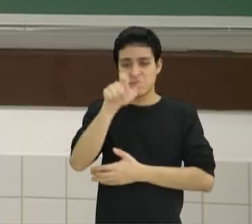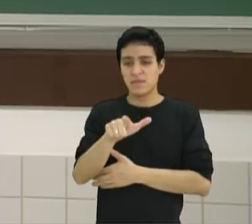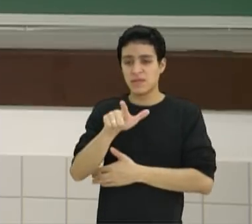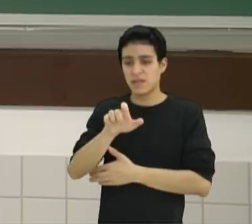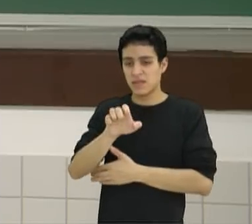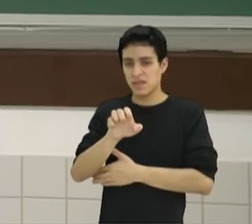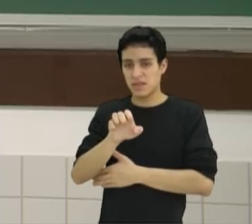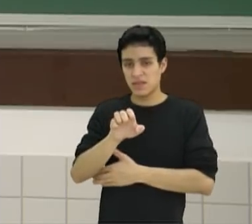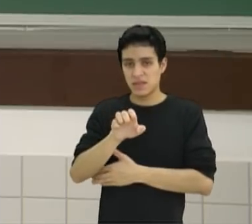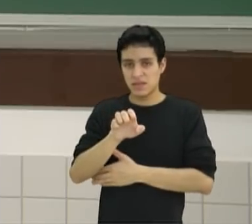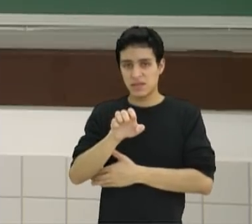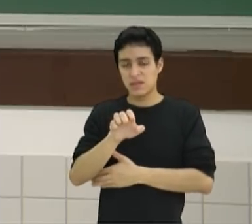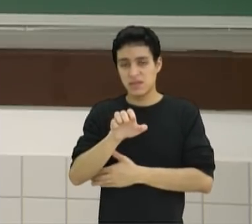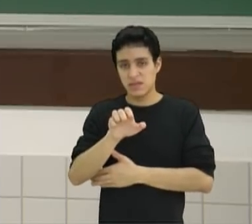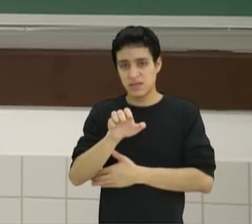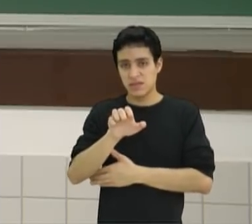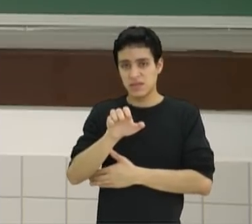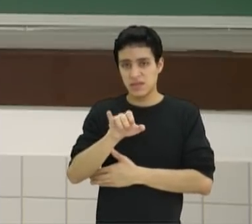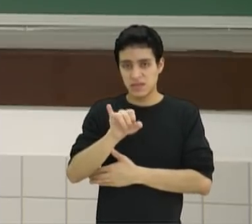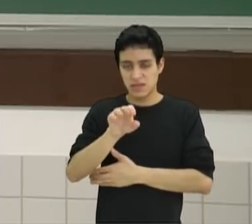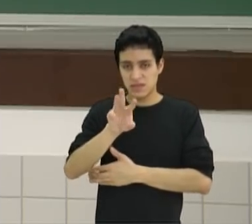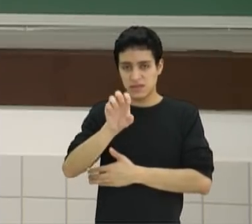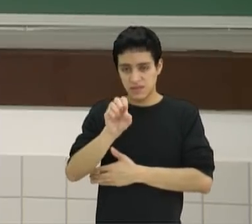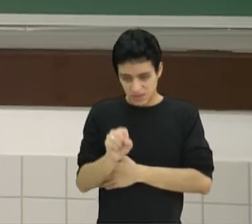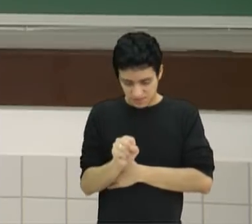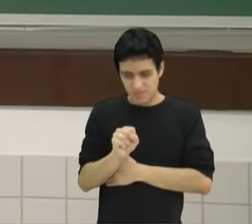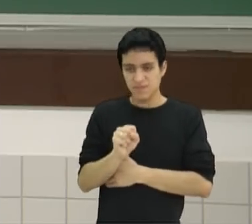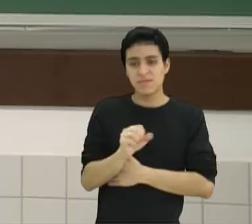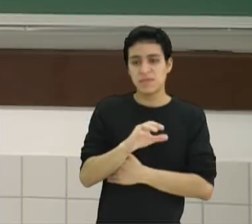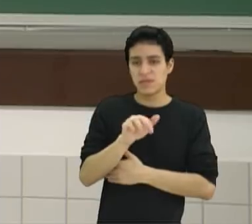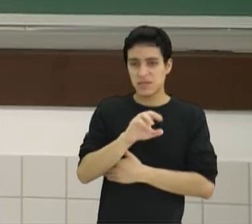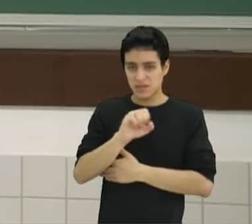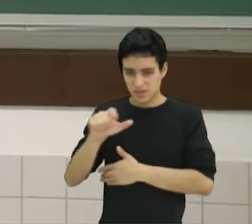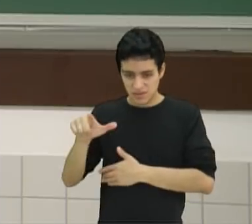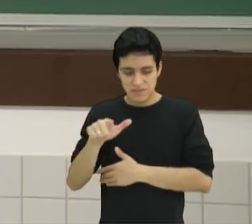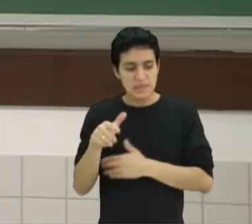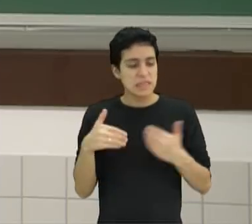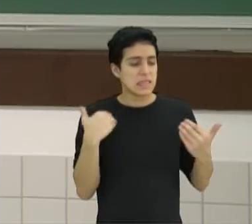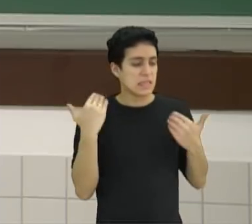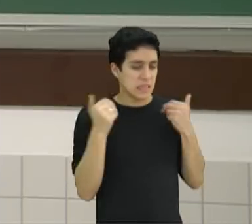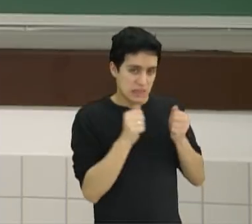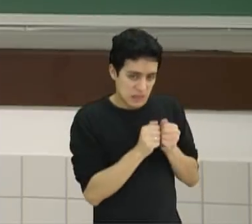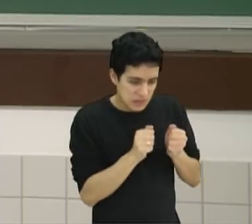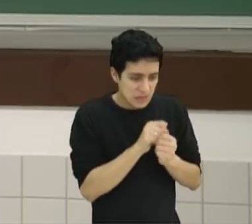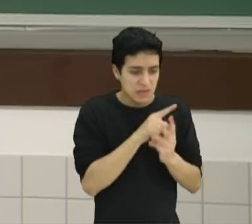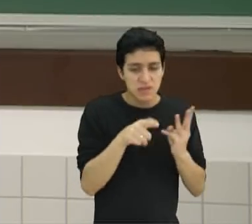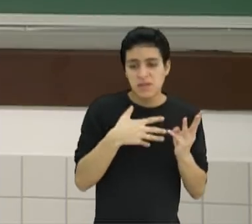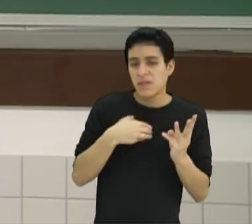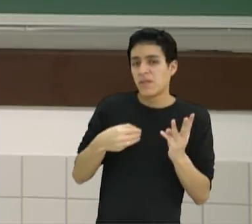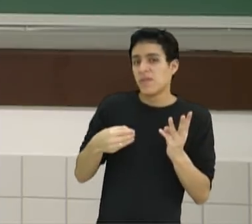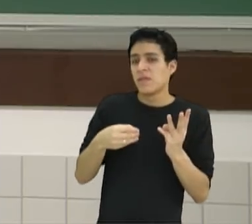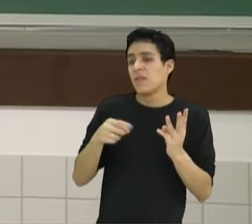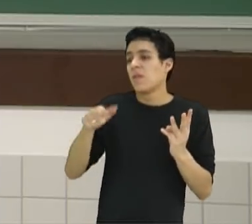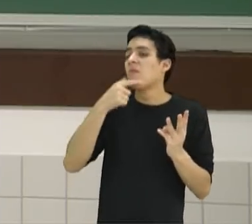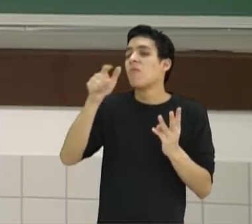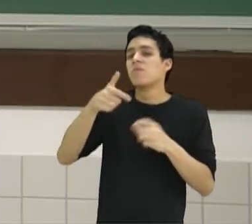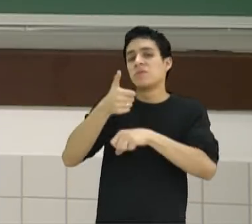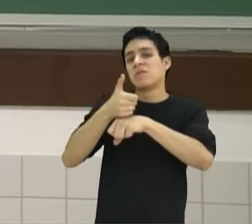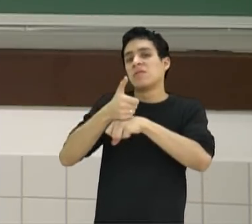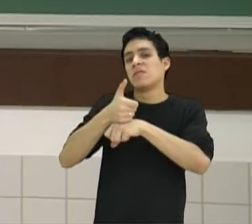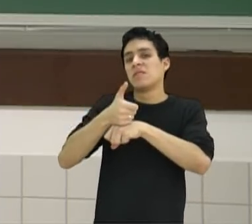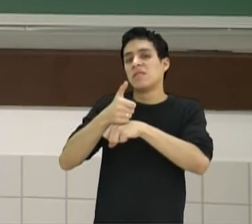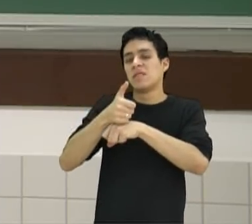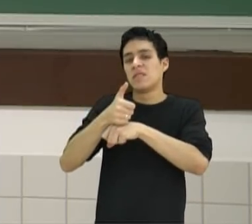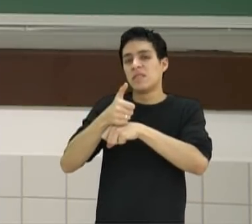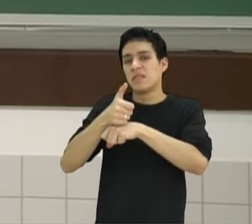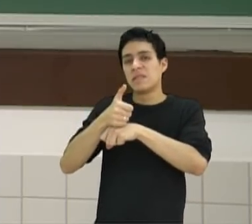estava passeando com as filhas do vice-chanceler, do reitor, propriamente dito, de Oxford, pelo rio